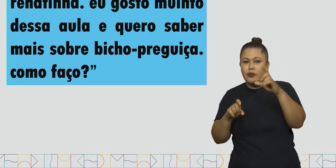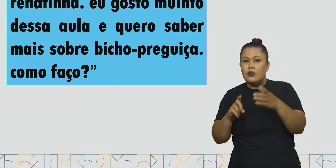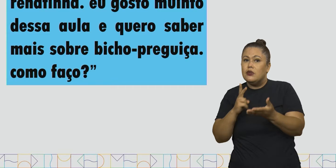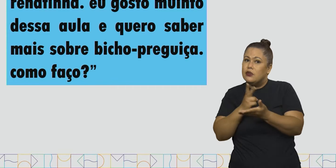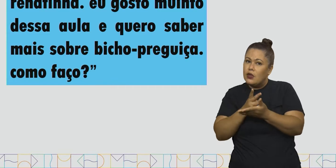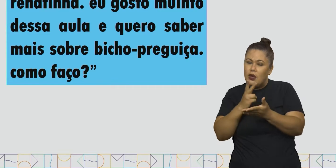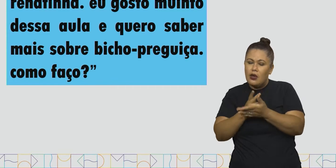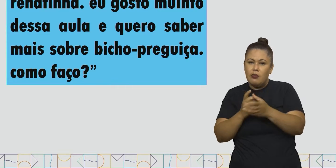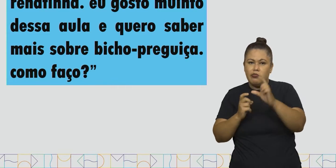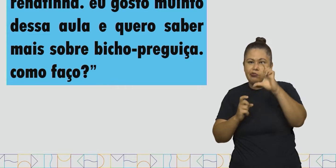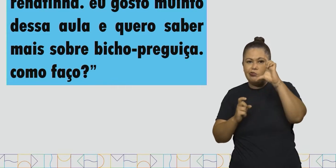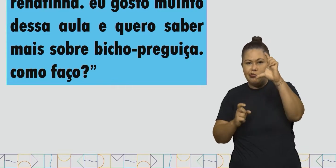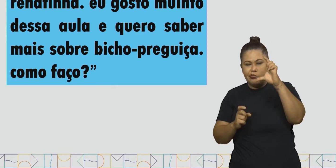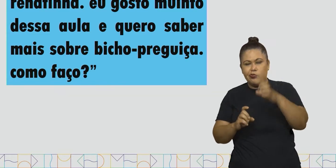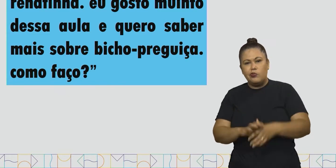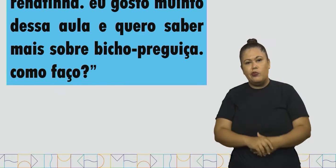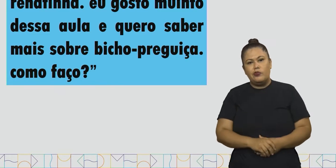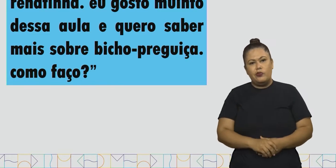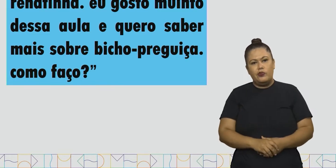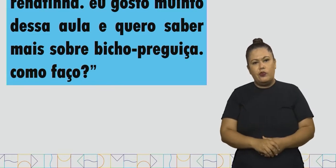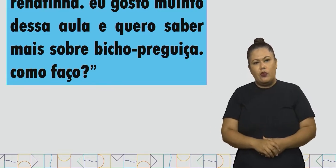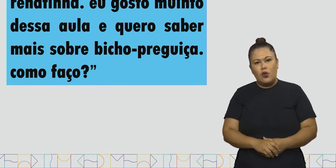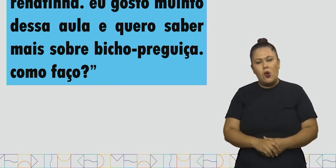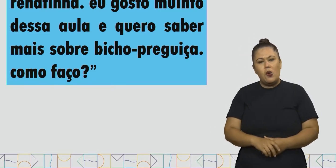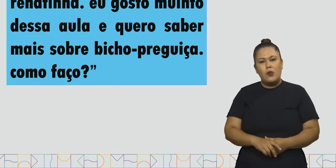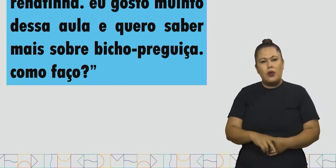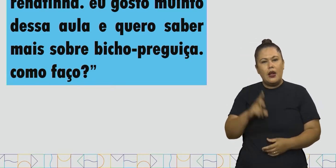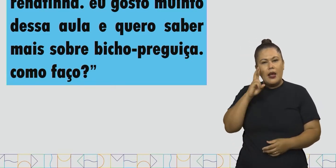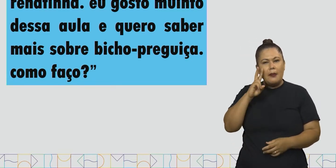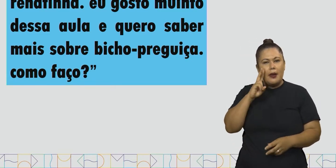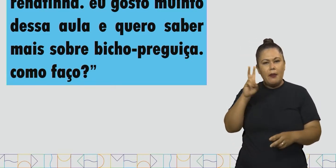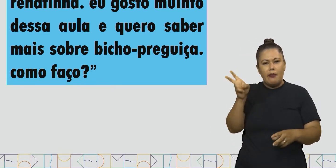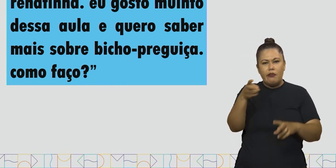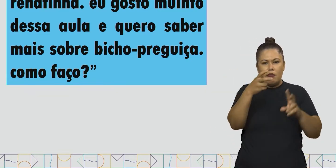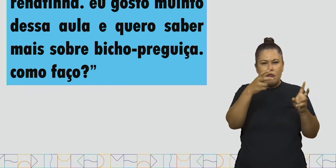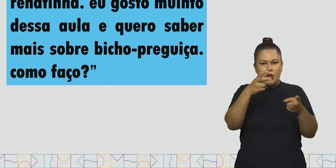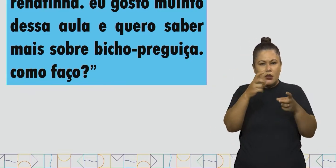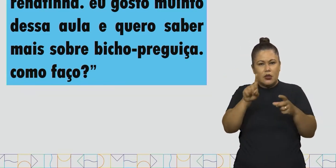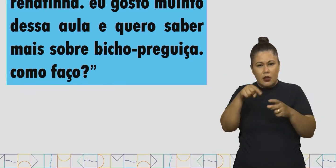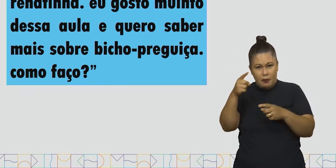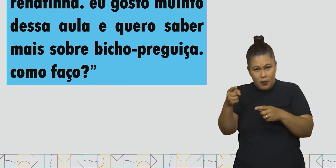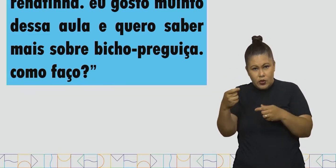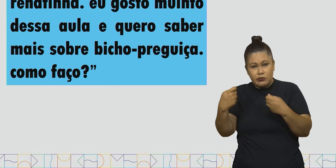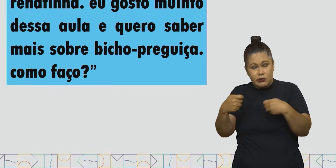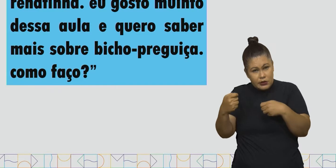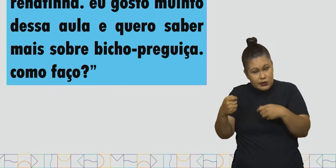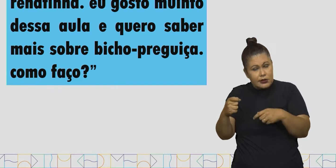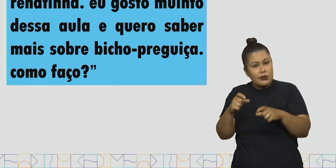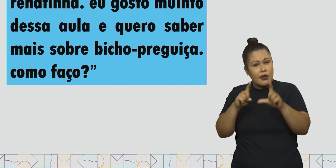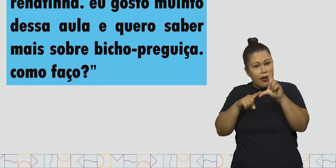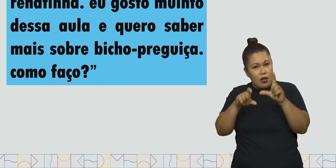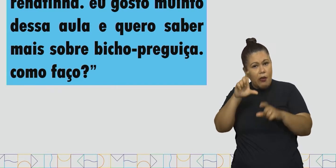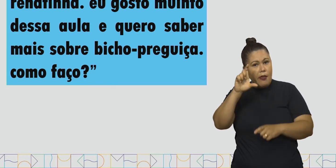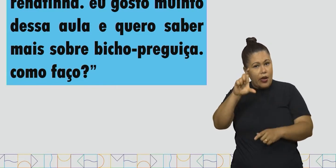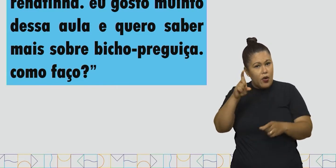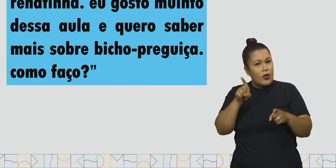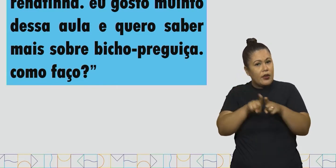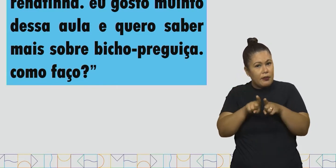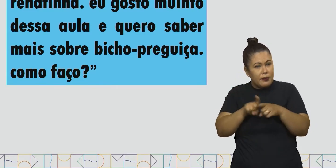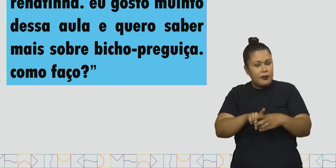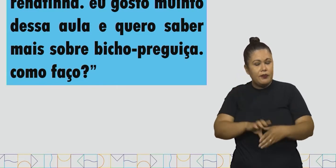e sempre maiúscula. Depois de bicho preguiça também. Vamos verificar se há mais erros por